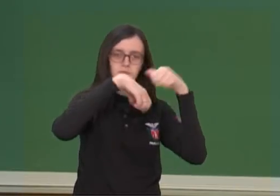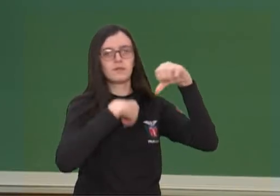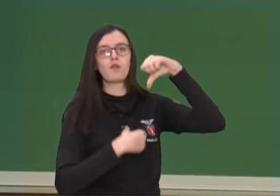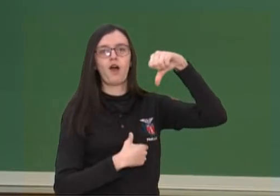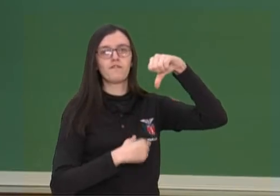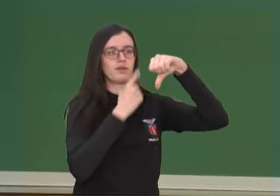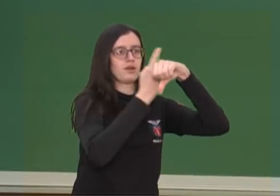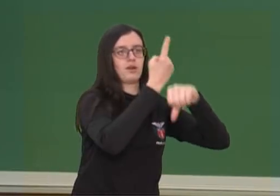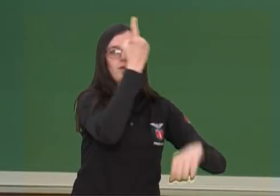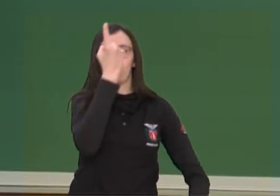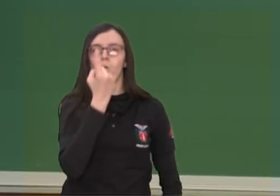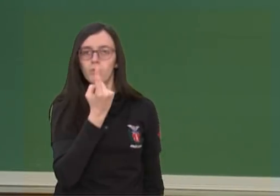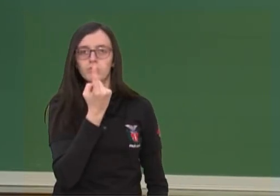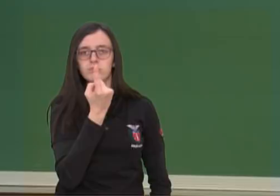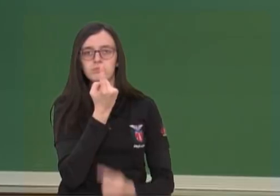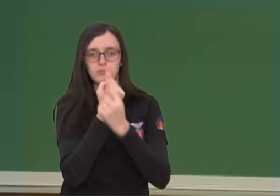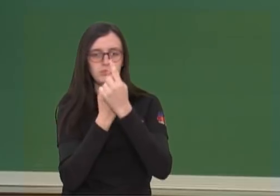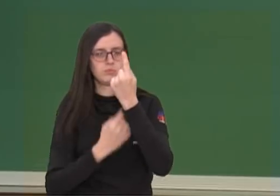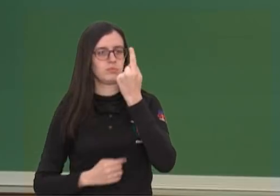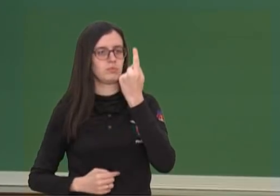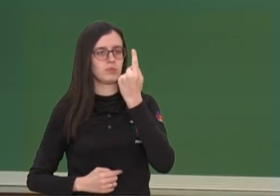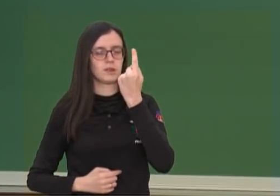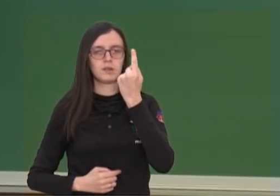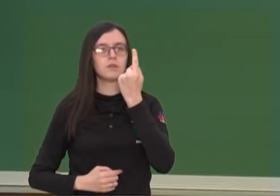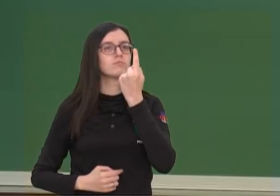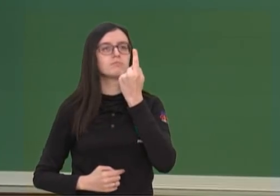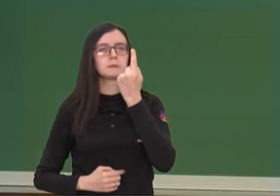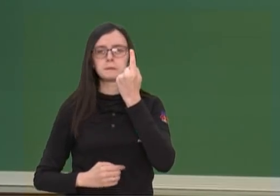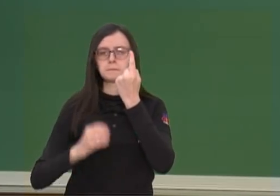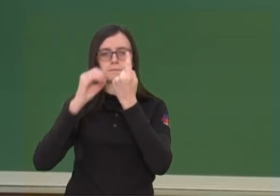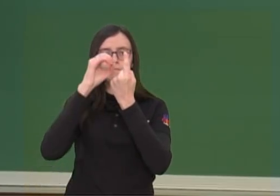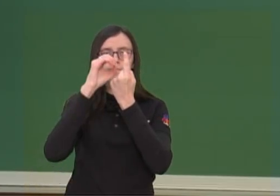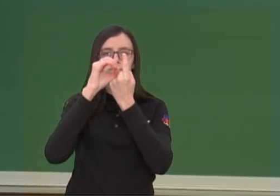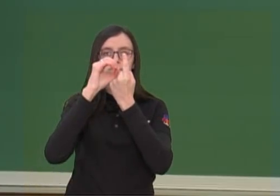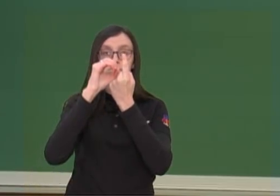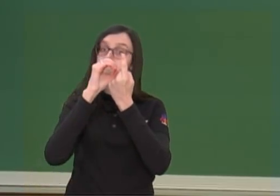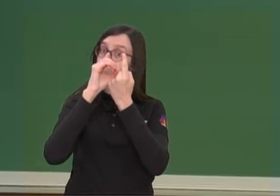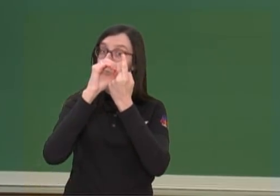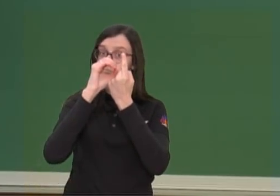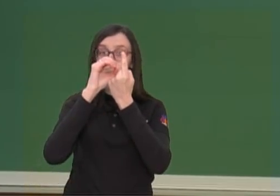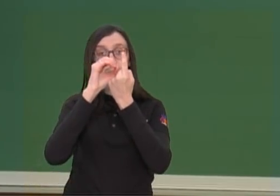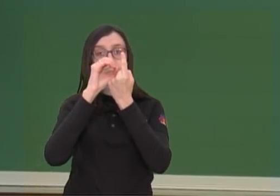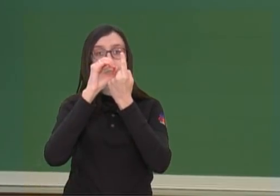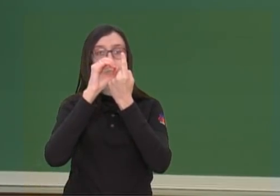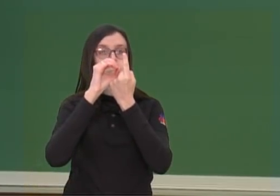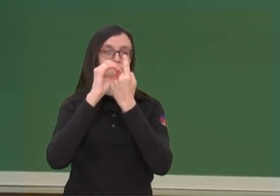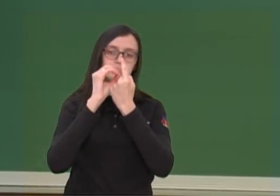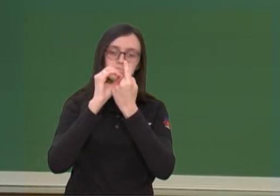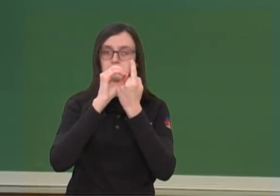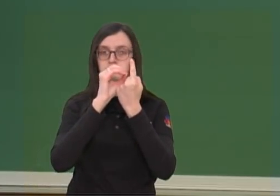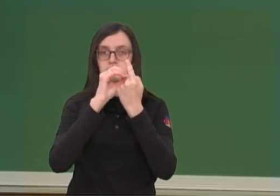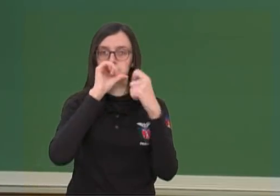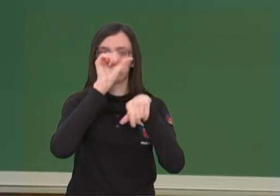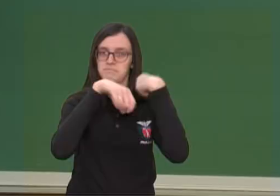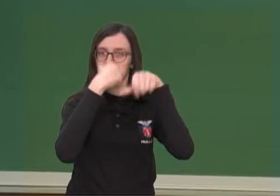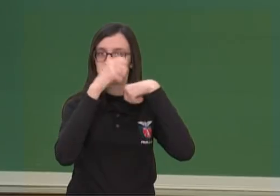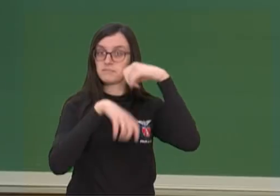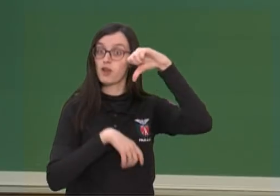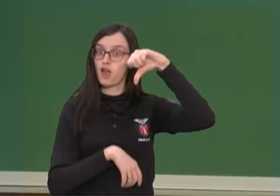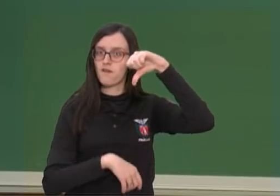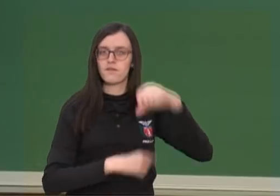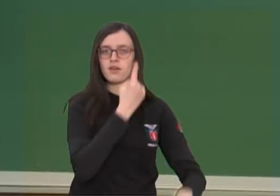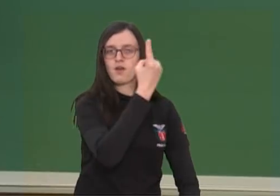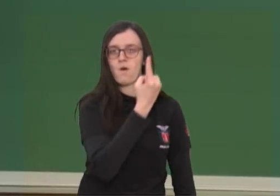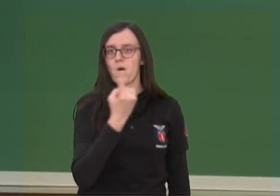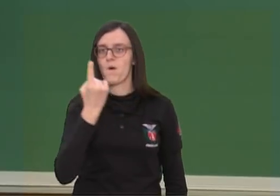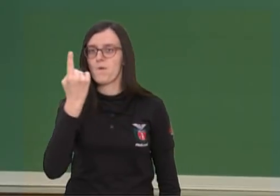virou 9. 9, se eu transformo uma, vira 10. 10, transformou mais uma, virou 9